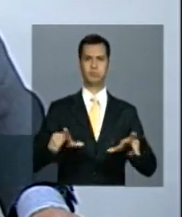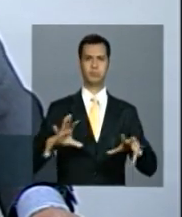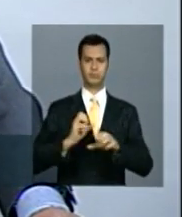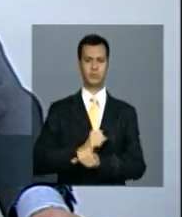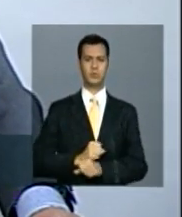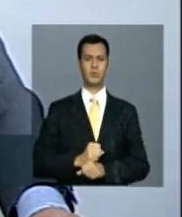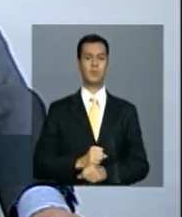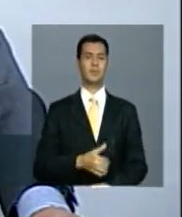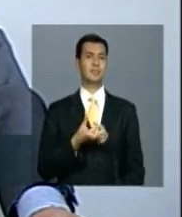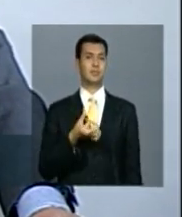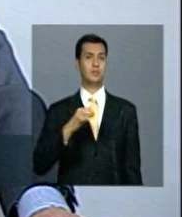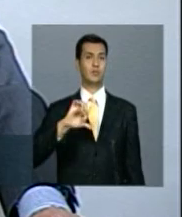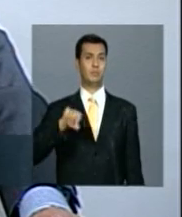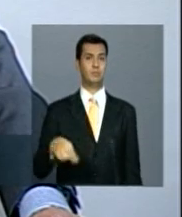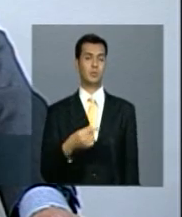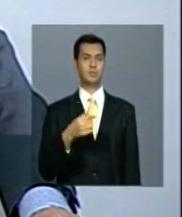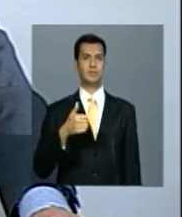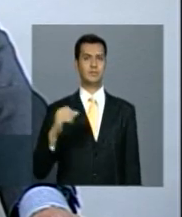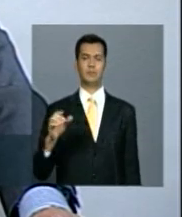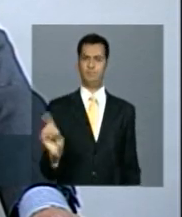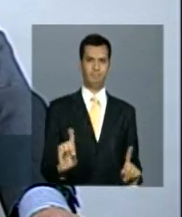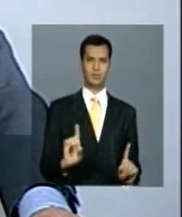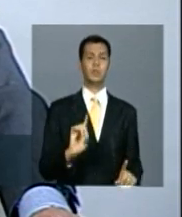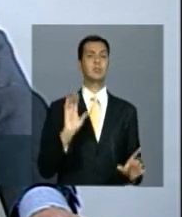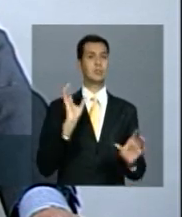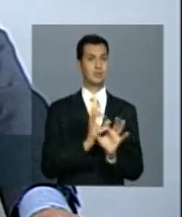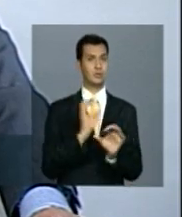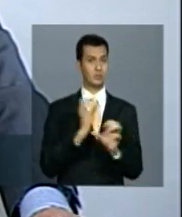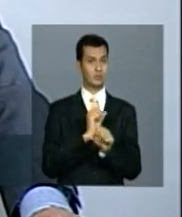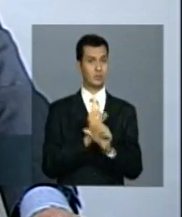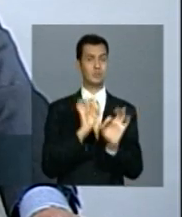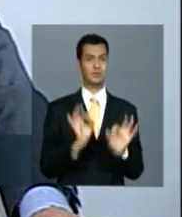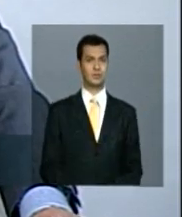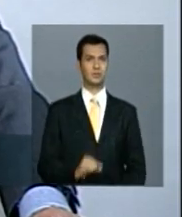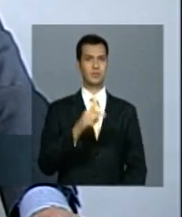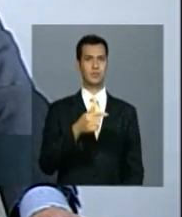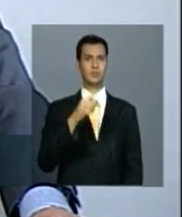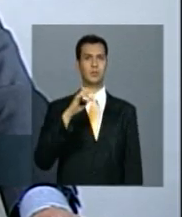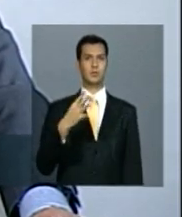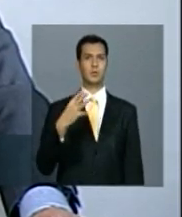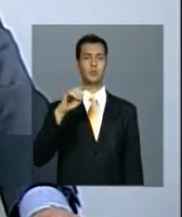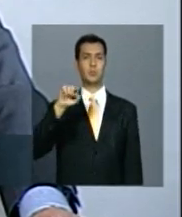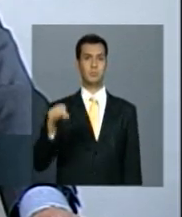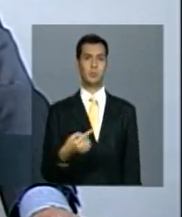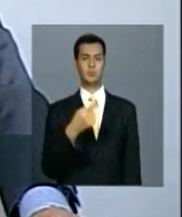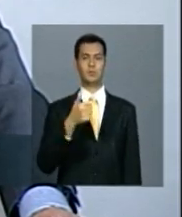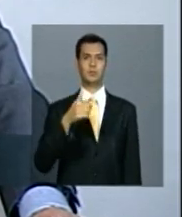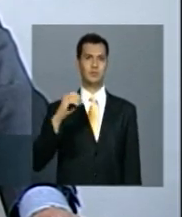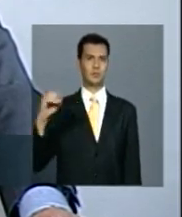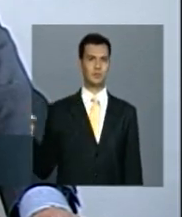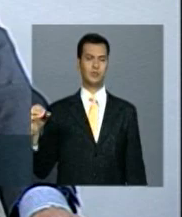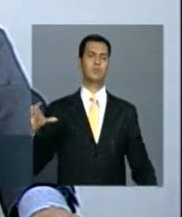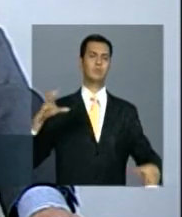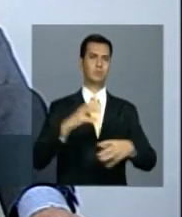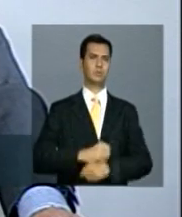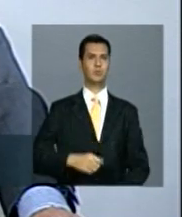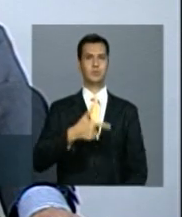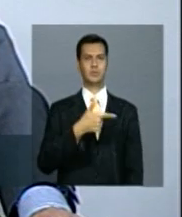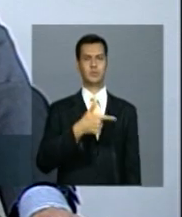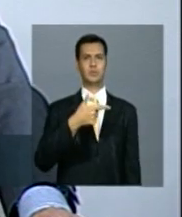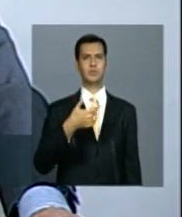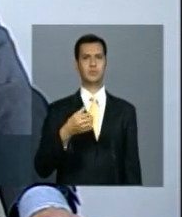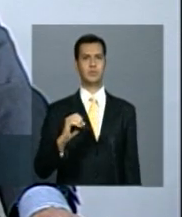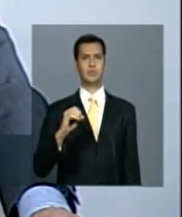69.100 o número correto é 74.100 E aí fecha os as 203.000 famílias né Estamos